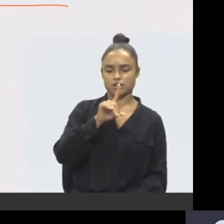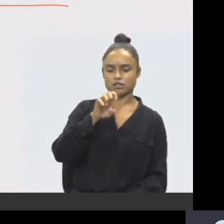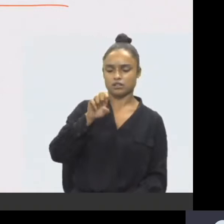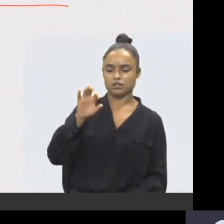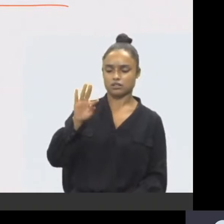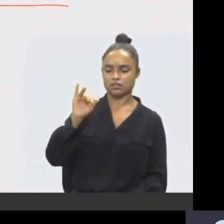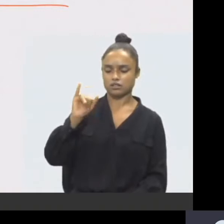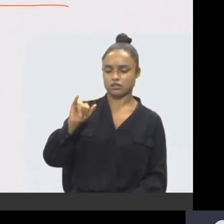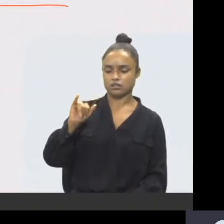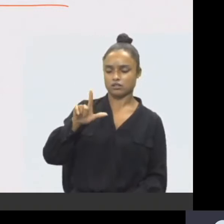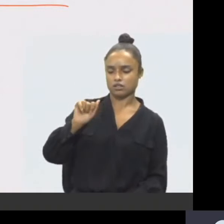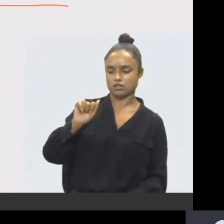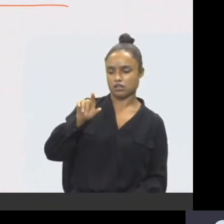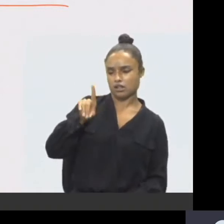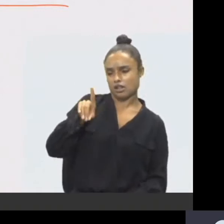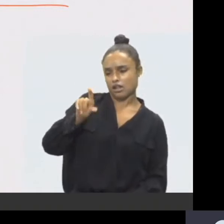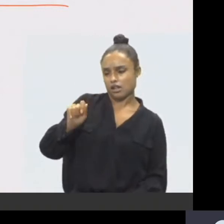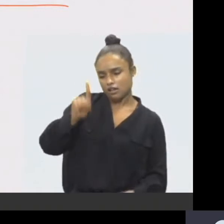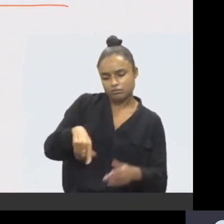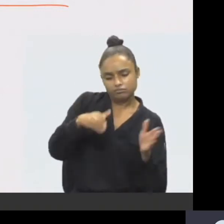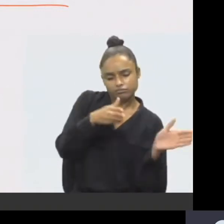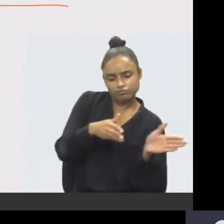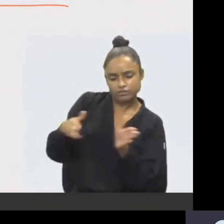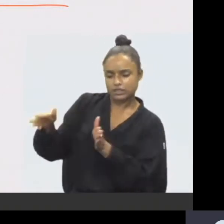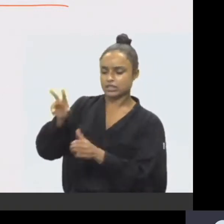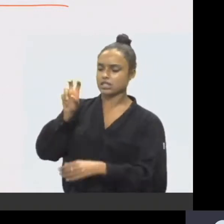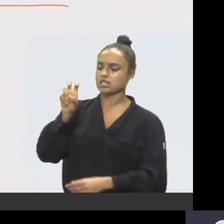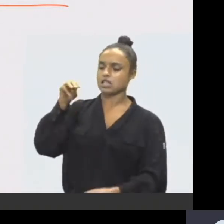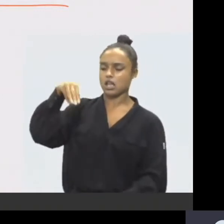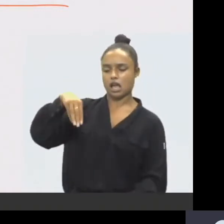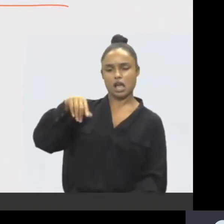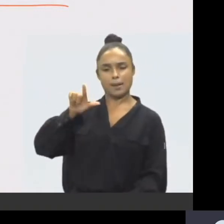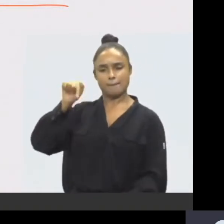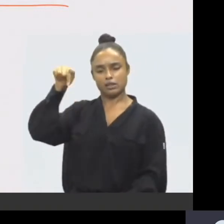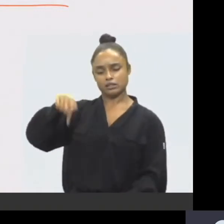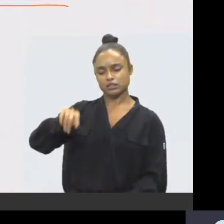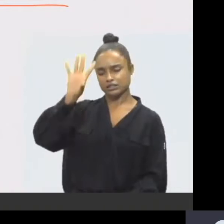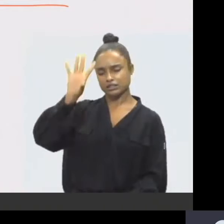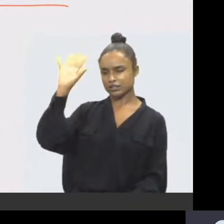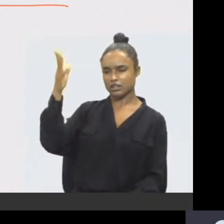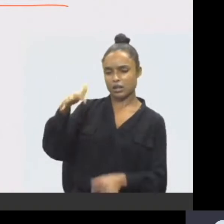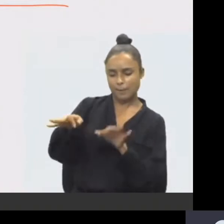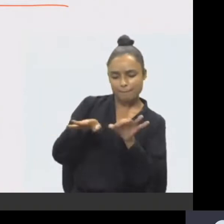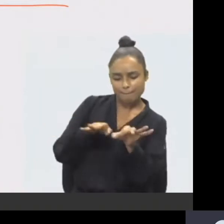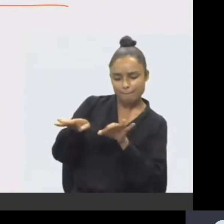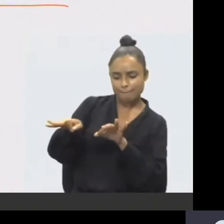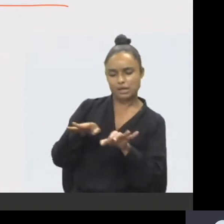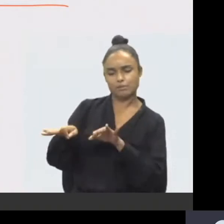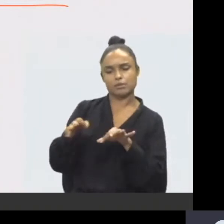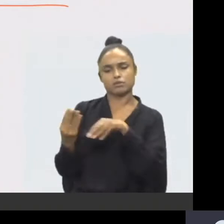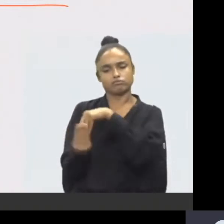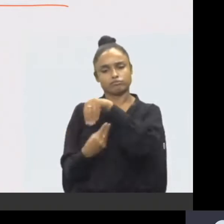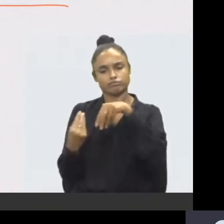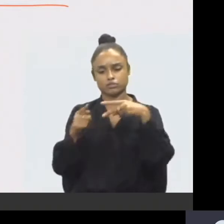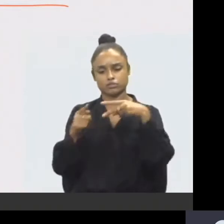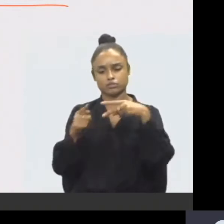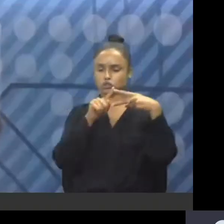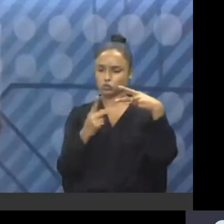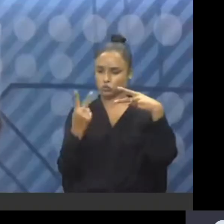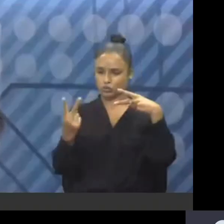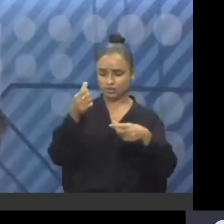total de 25 ml de solução. Então essas são as formas de preparo dessas duas soluções. Então,